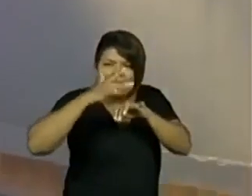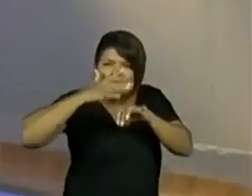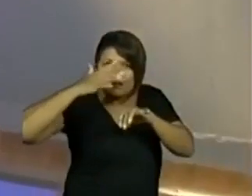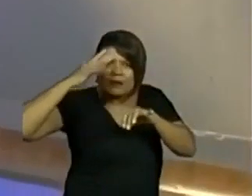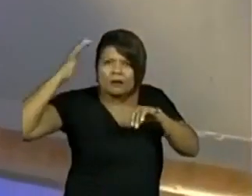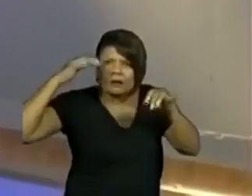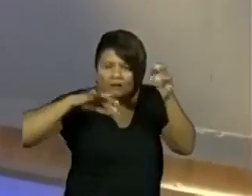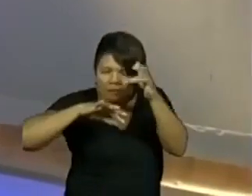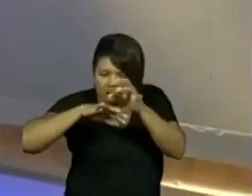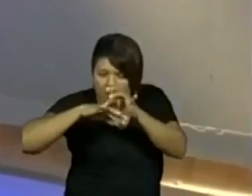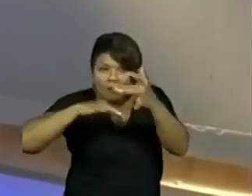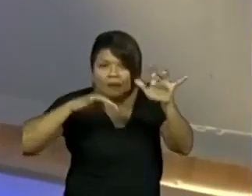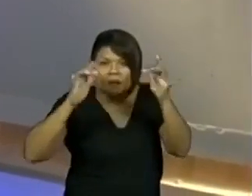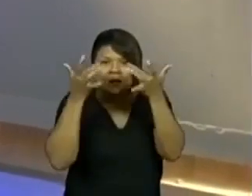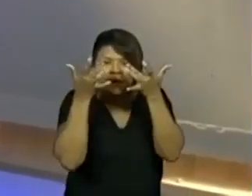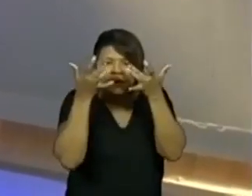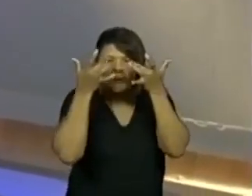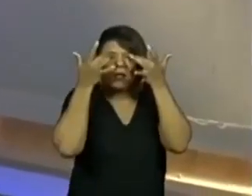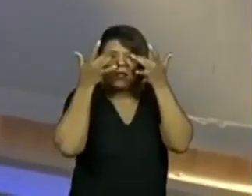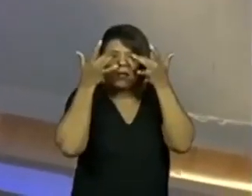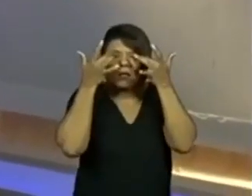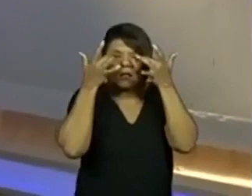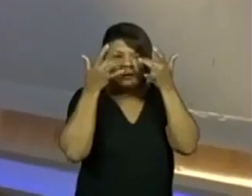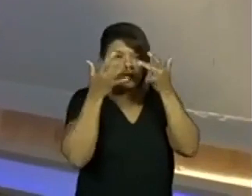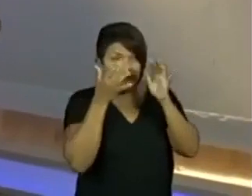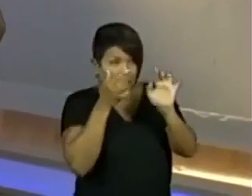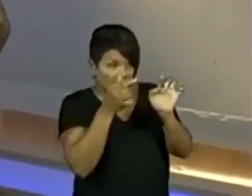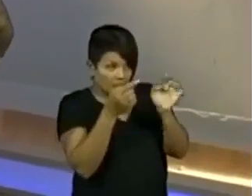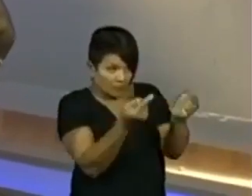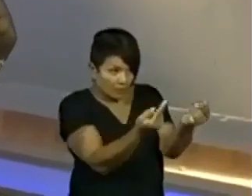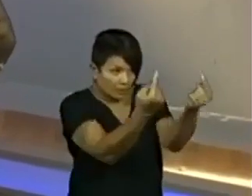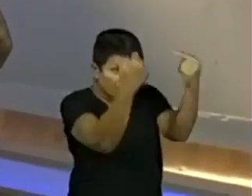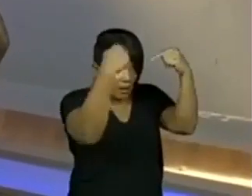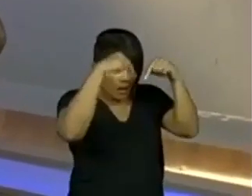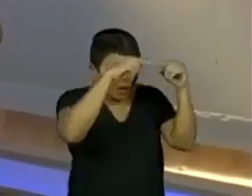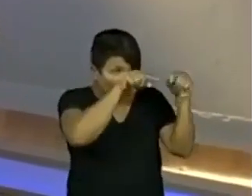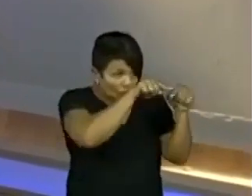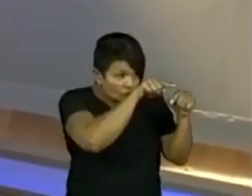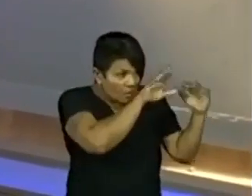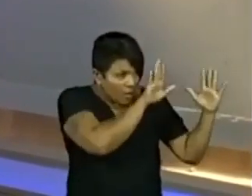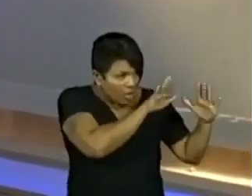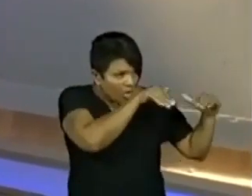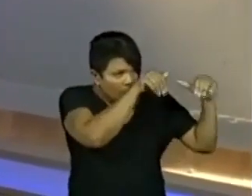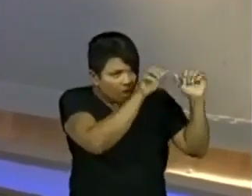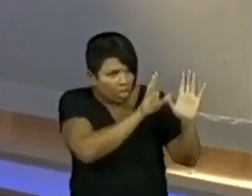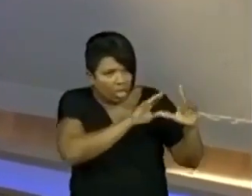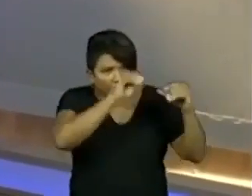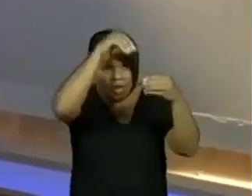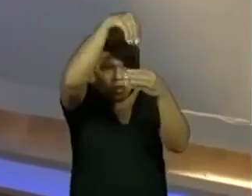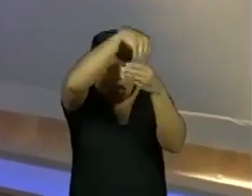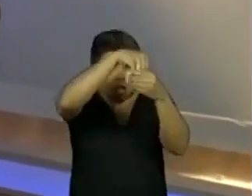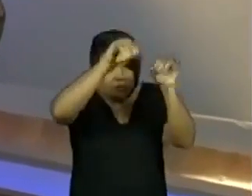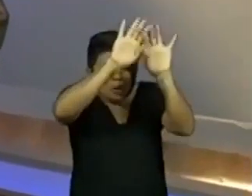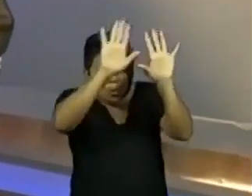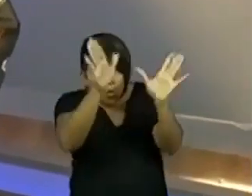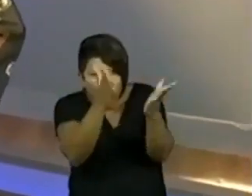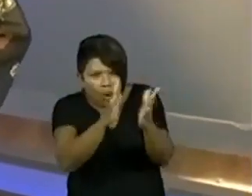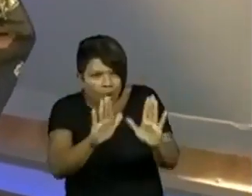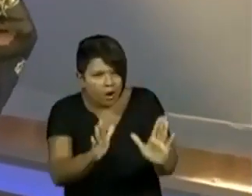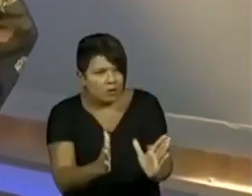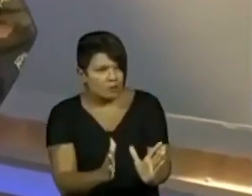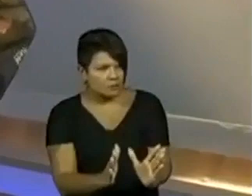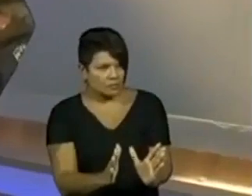disse: entre nesse corpo e você vai aprender.